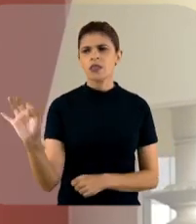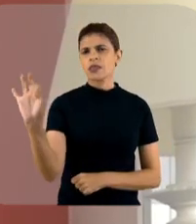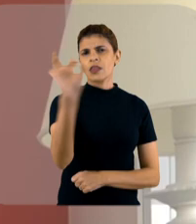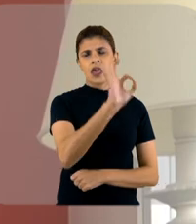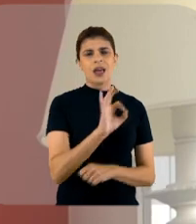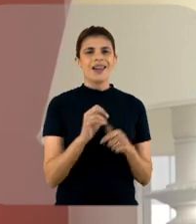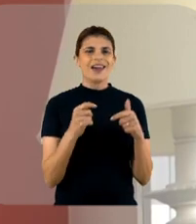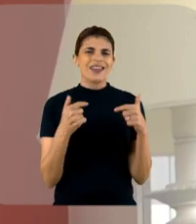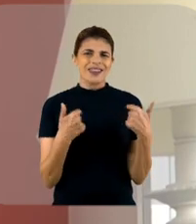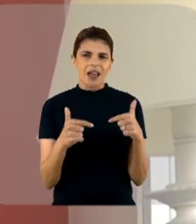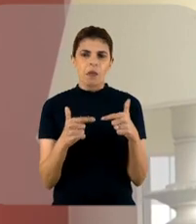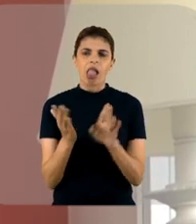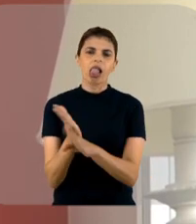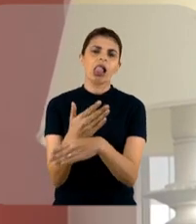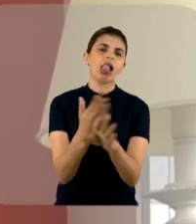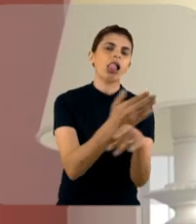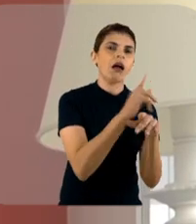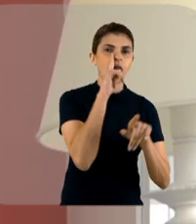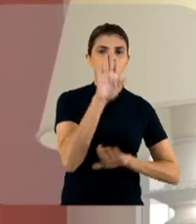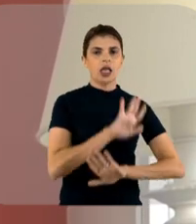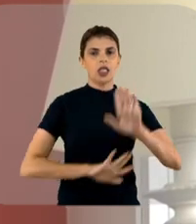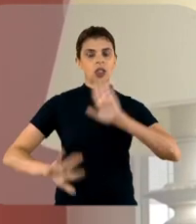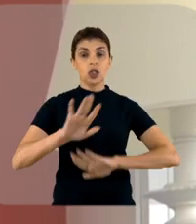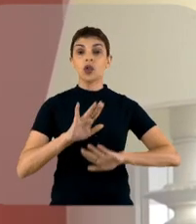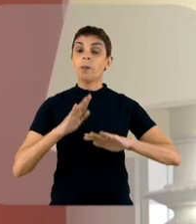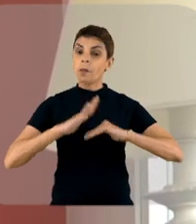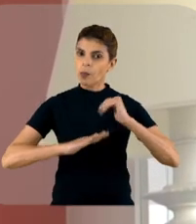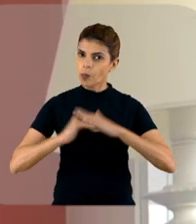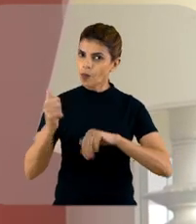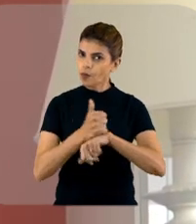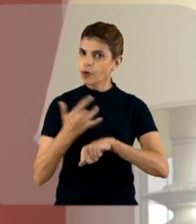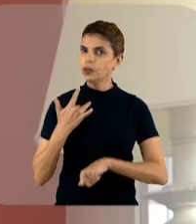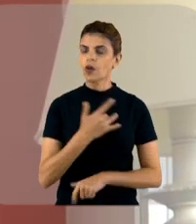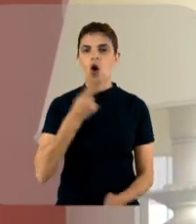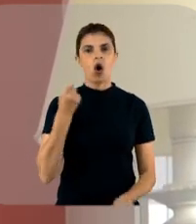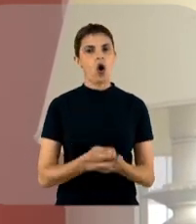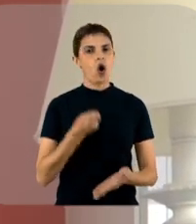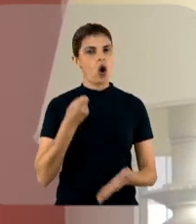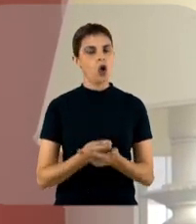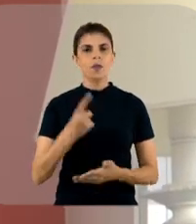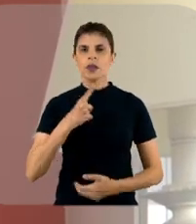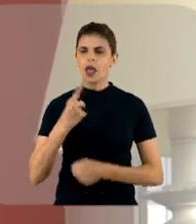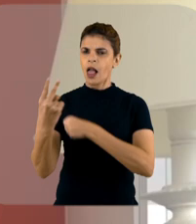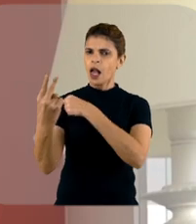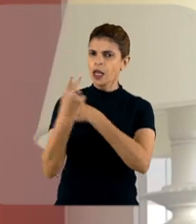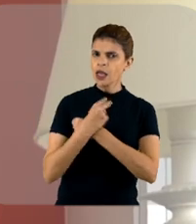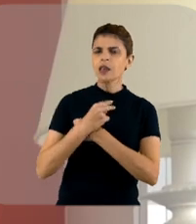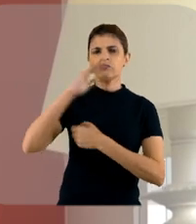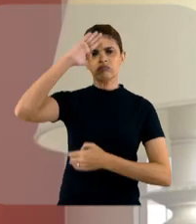defendo vivamente que ninguém trabalhe exposto a risco desnecessário.